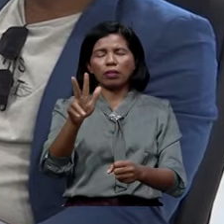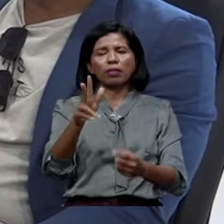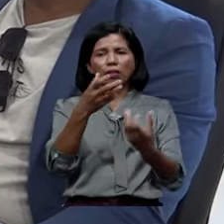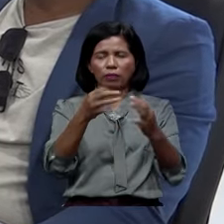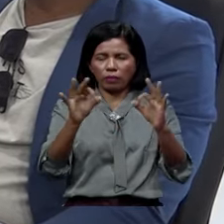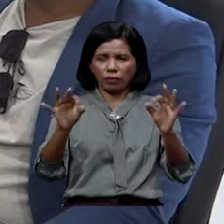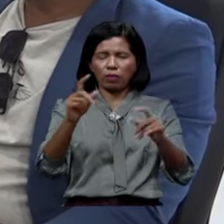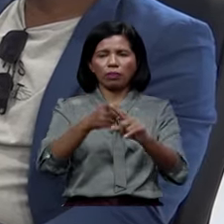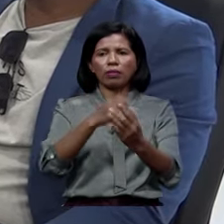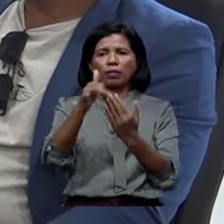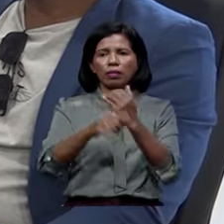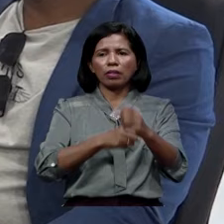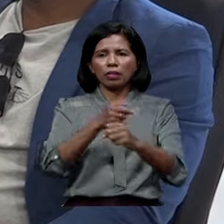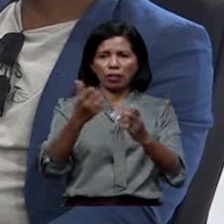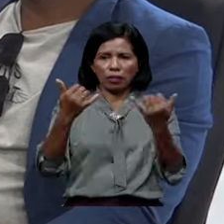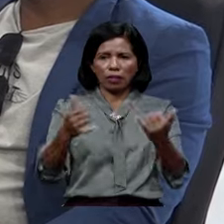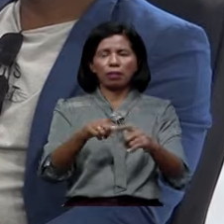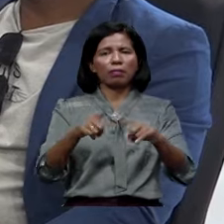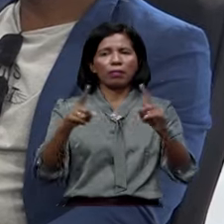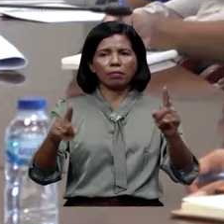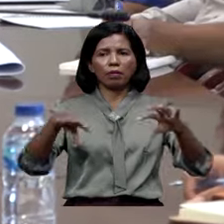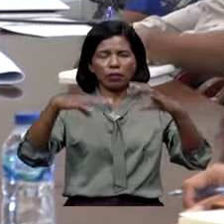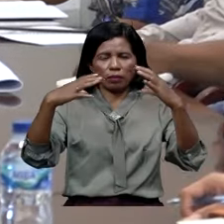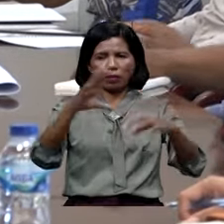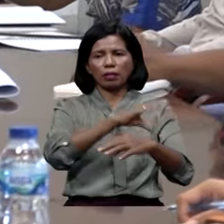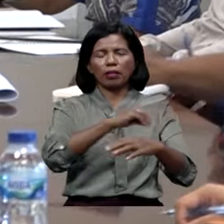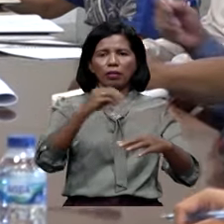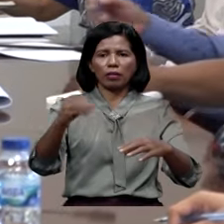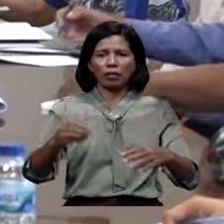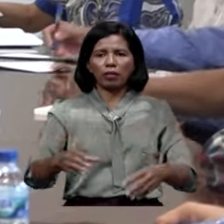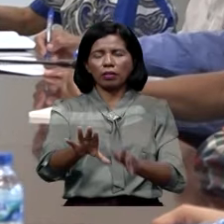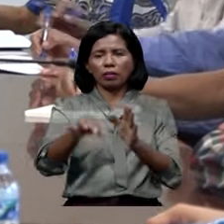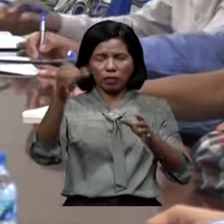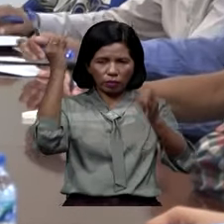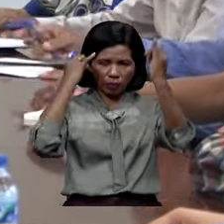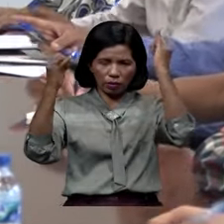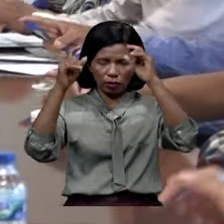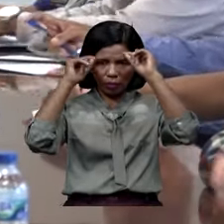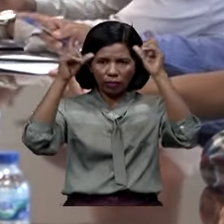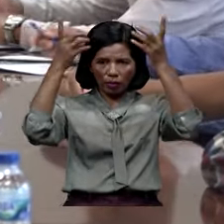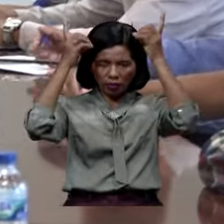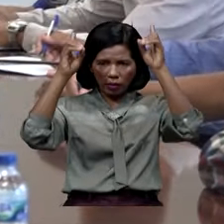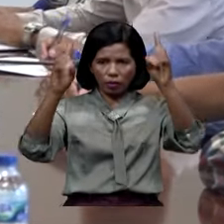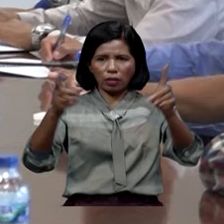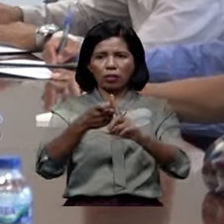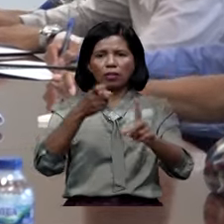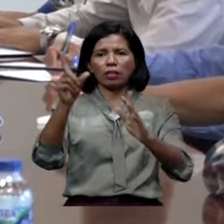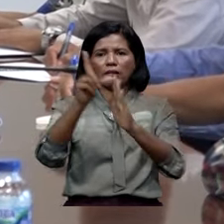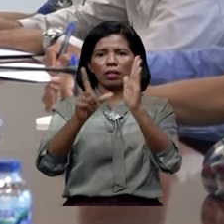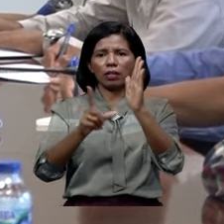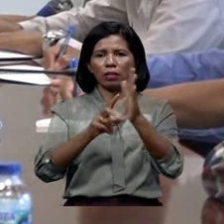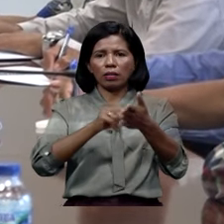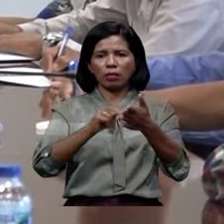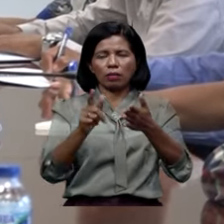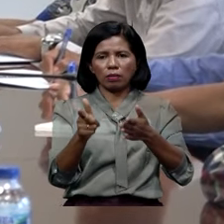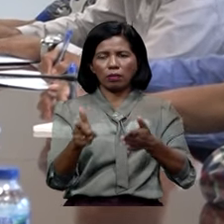e a Fulanzunho Tina Ne, mas bem Conselho Pedagógico Centro de Formação Timor-Leste decide falar de Rússia Decreto-Lei número